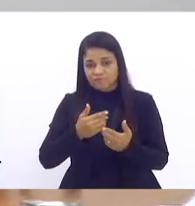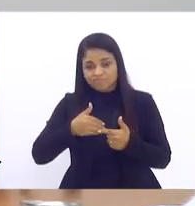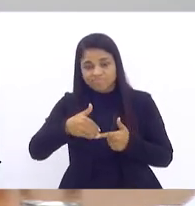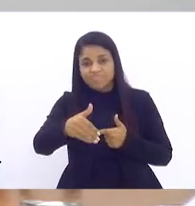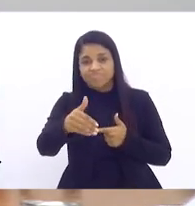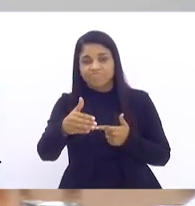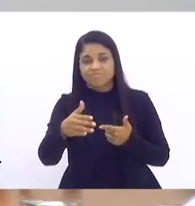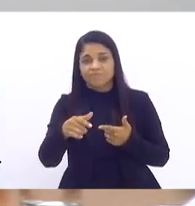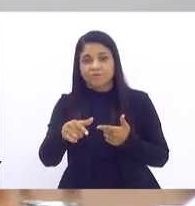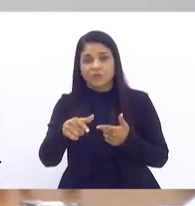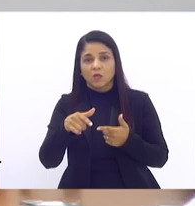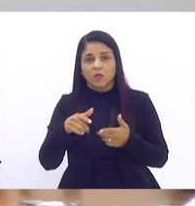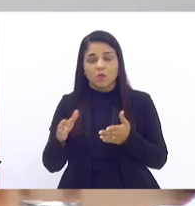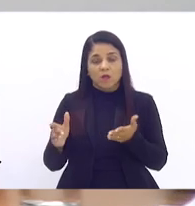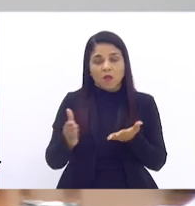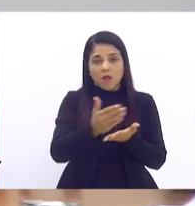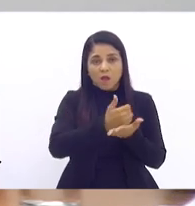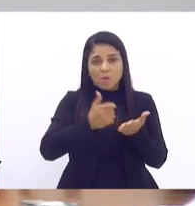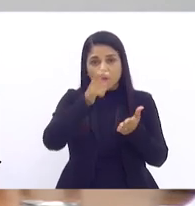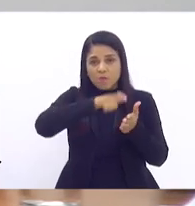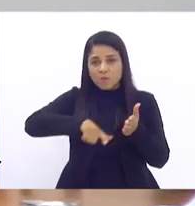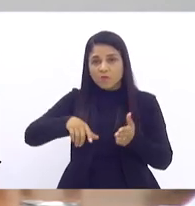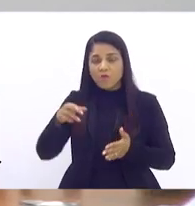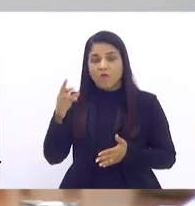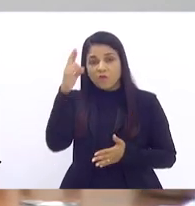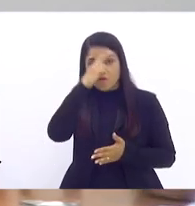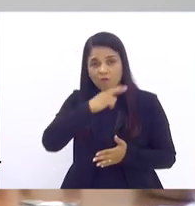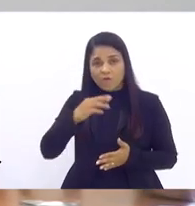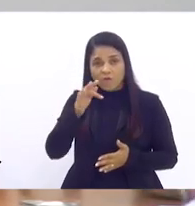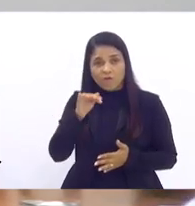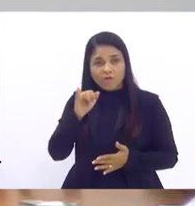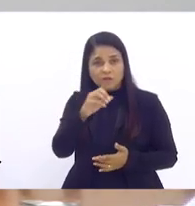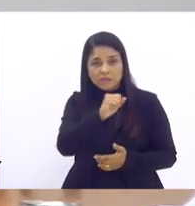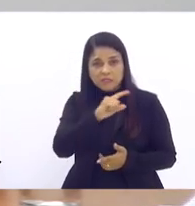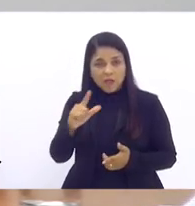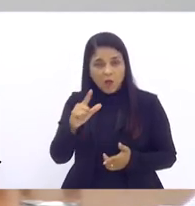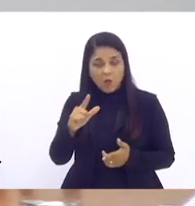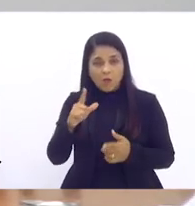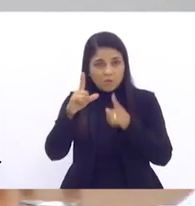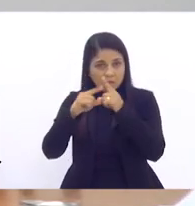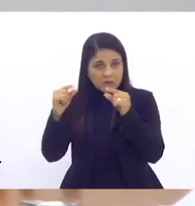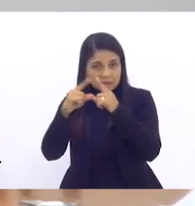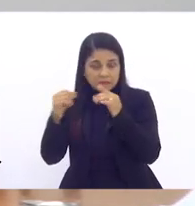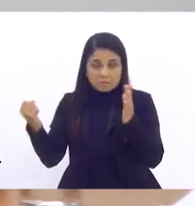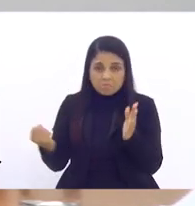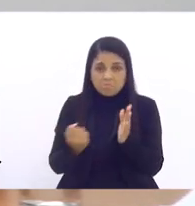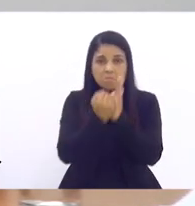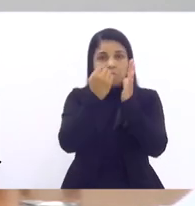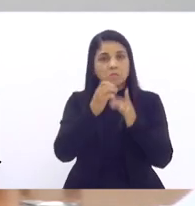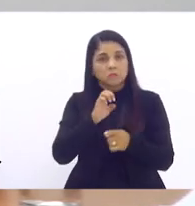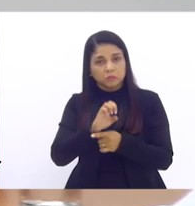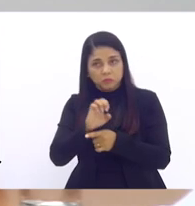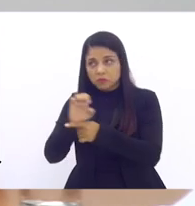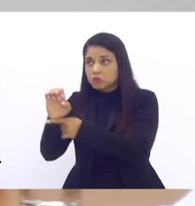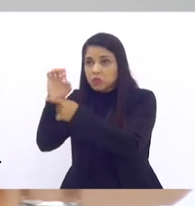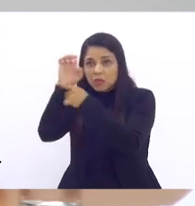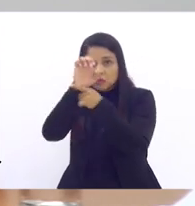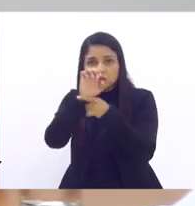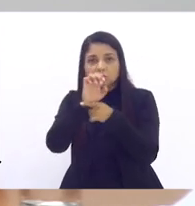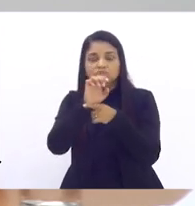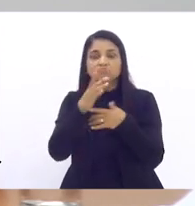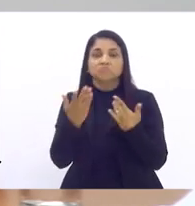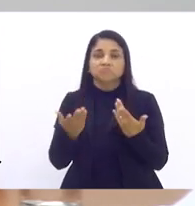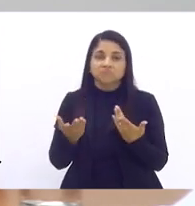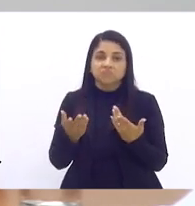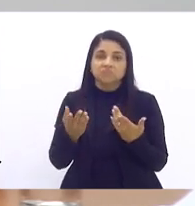nós temos acabou-se fiscal em Brasília Esse impacta os estados Talvez impacte um pouco talvez Impact